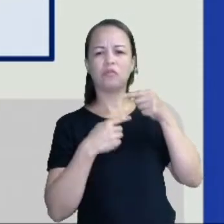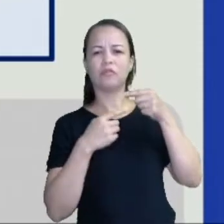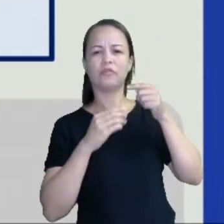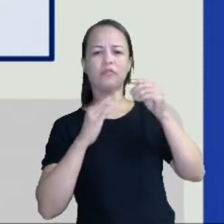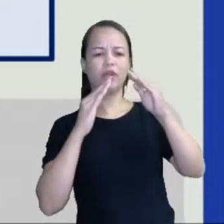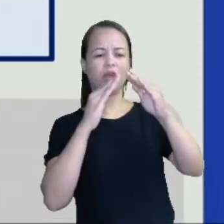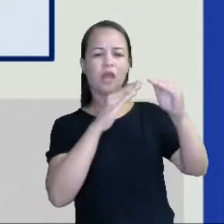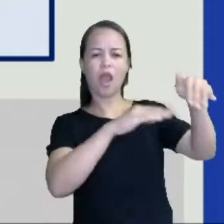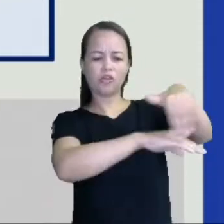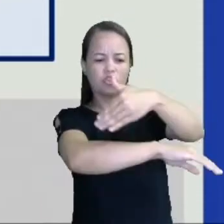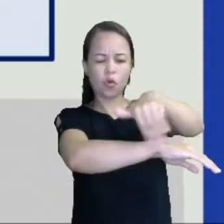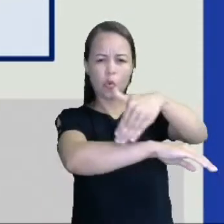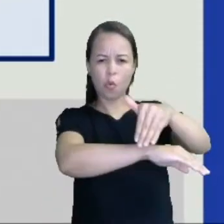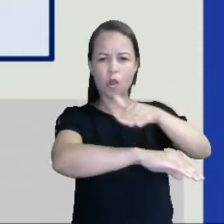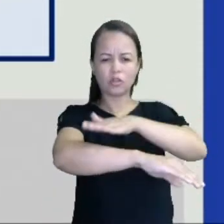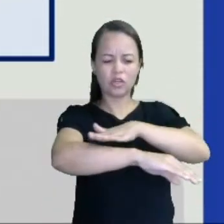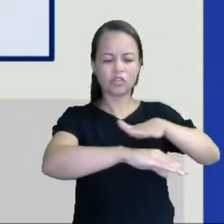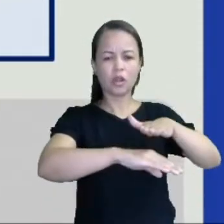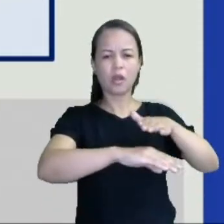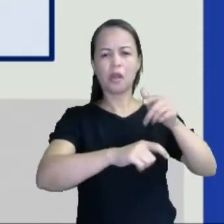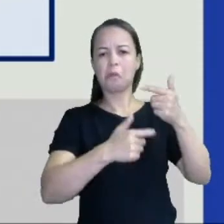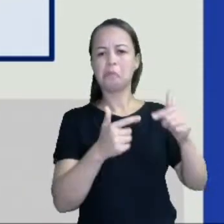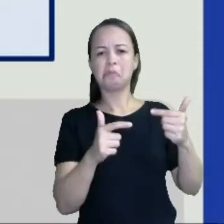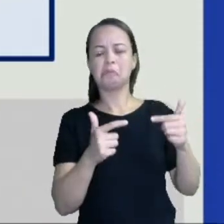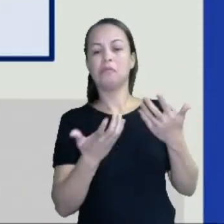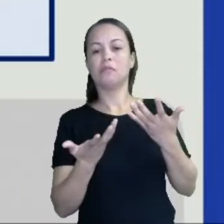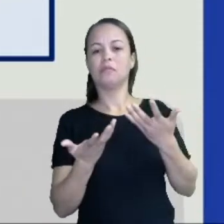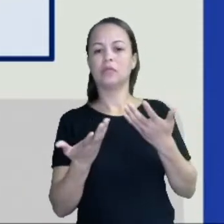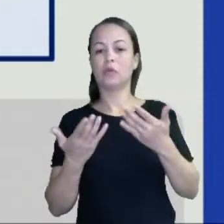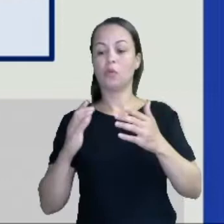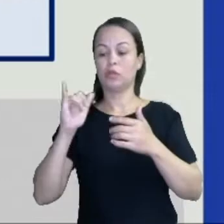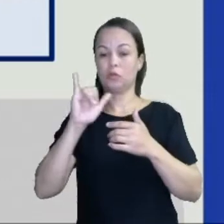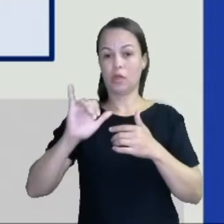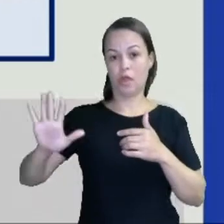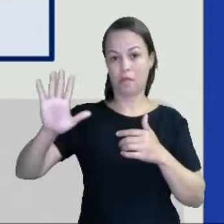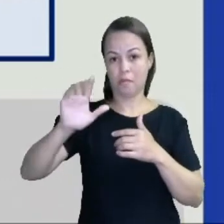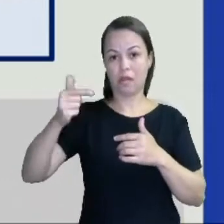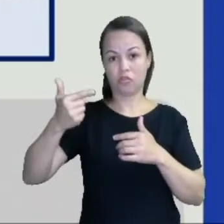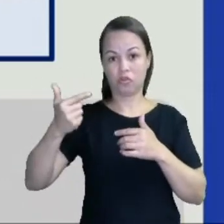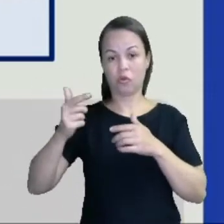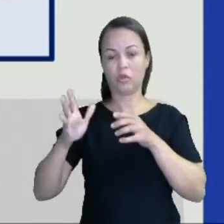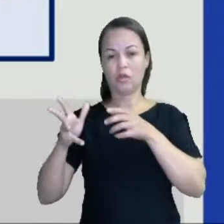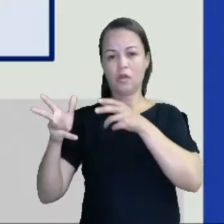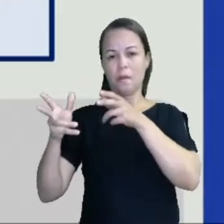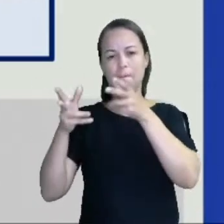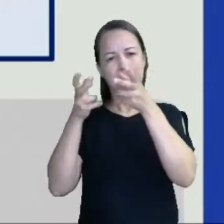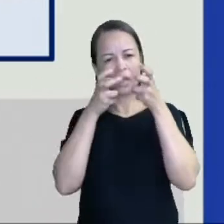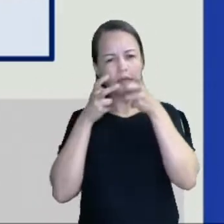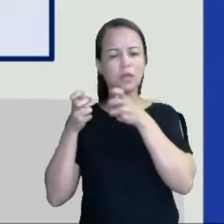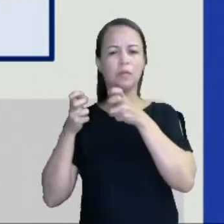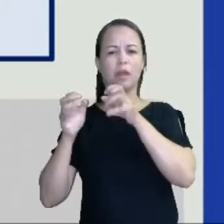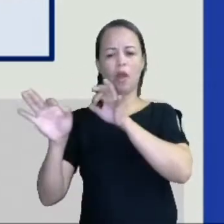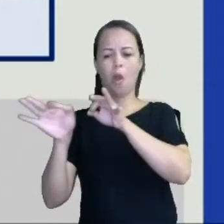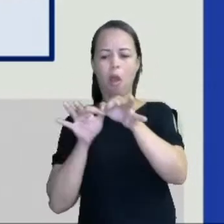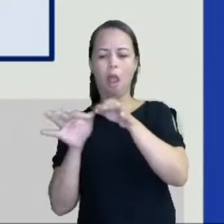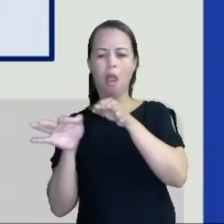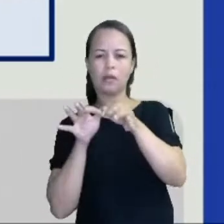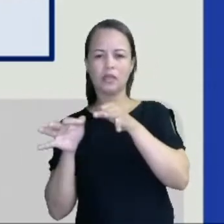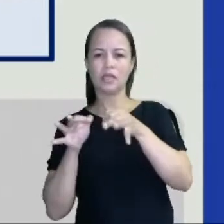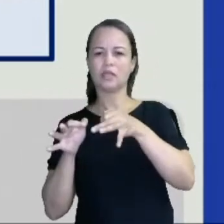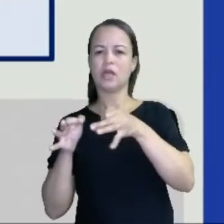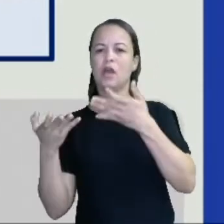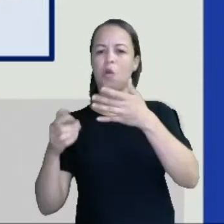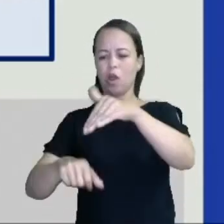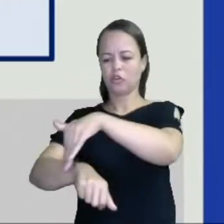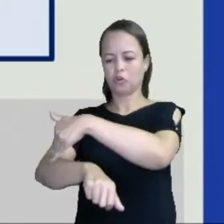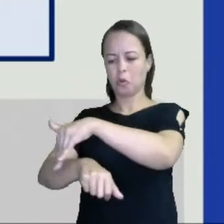ruas ou as calçadas. Enquanto na segunda imagem percebemos mais organização. As ruas largas